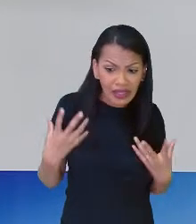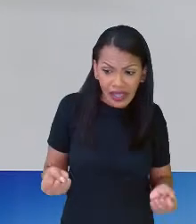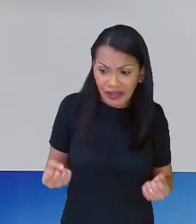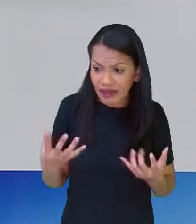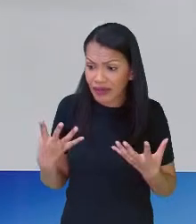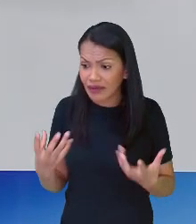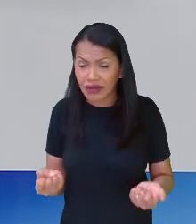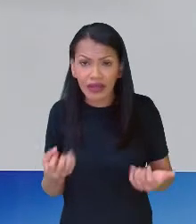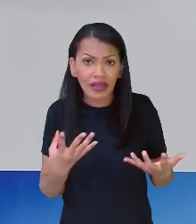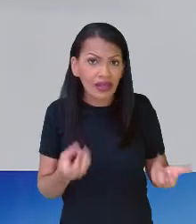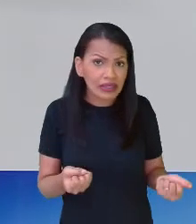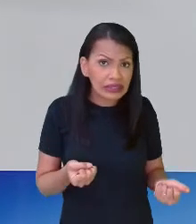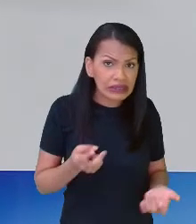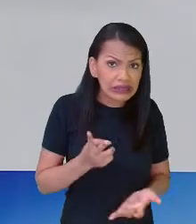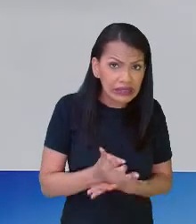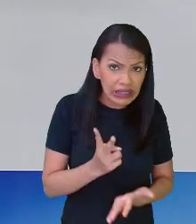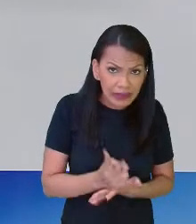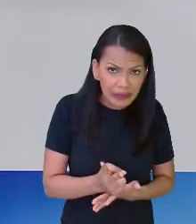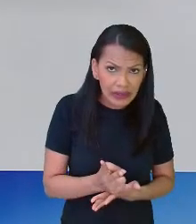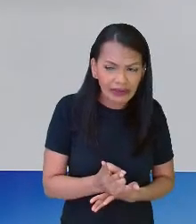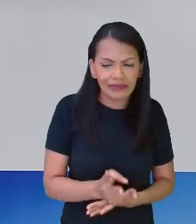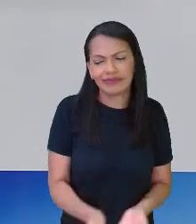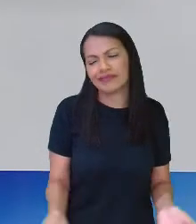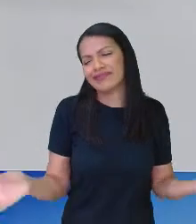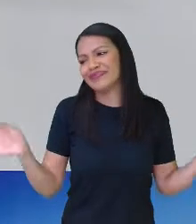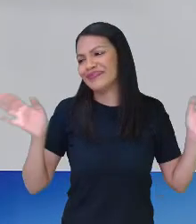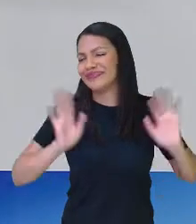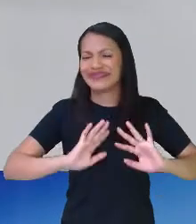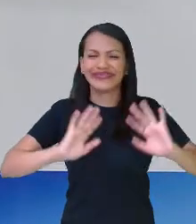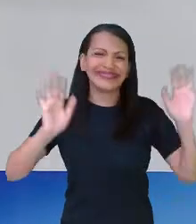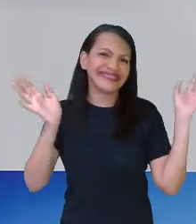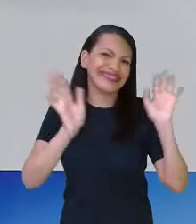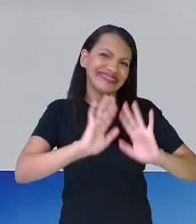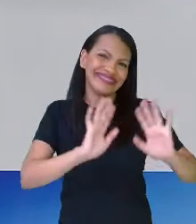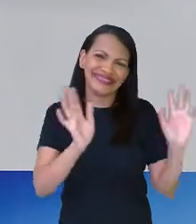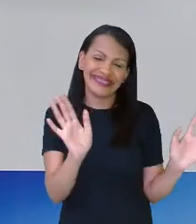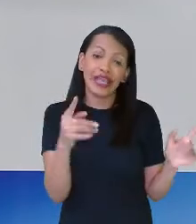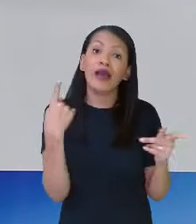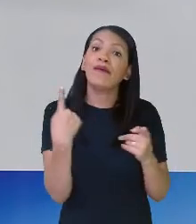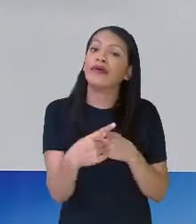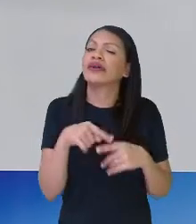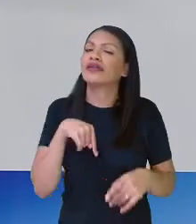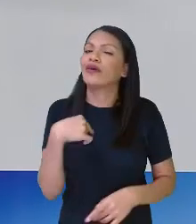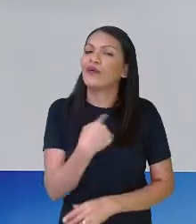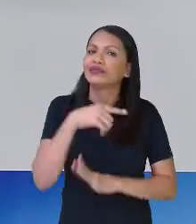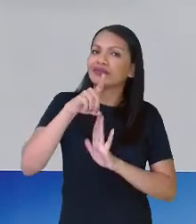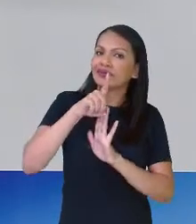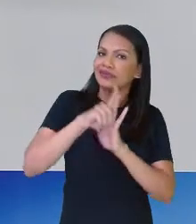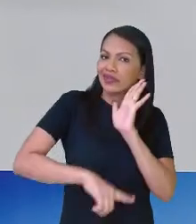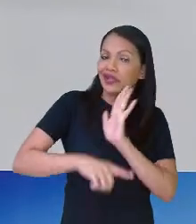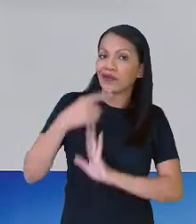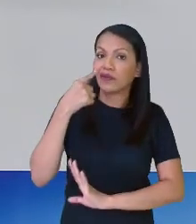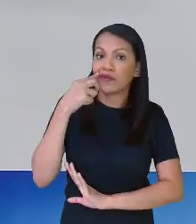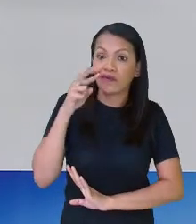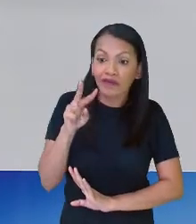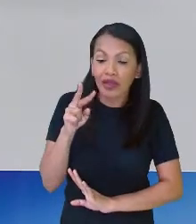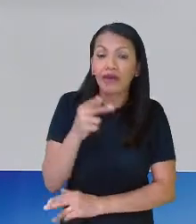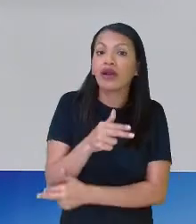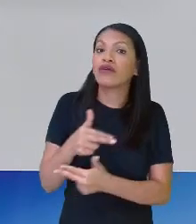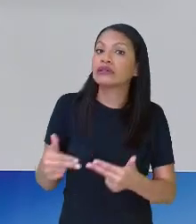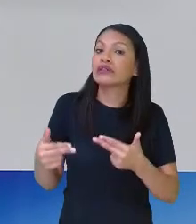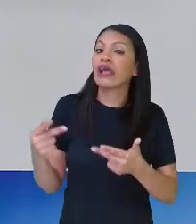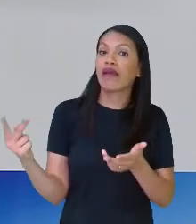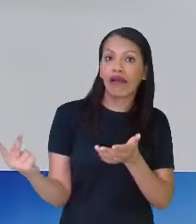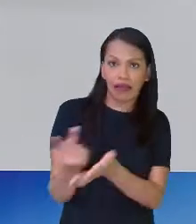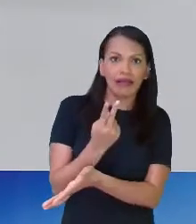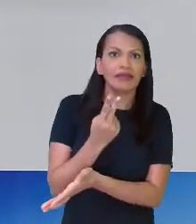assim, caladinhas para toda a vida? Negativo. Porque nosso direito, a gente vê uma coisa errada e falar que está